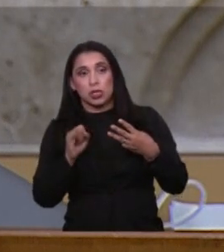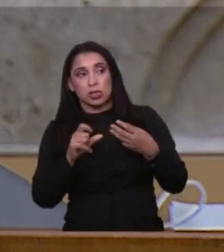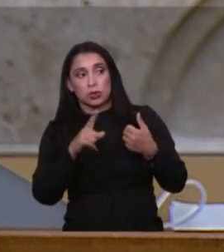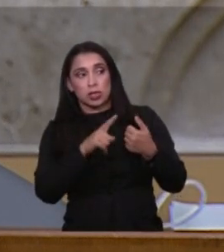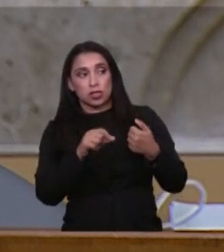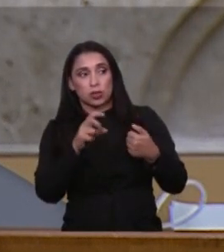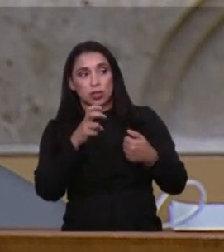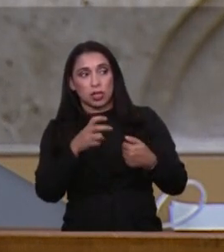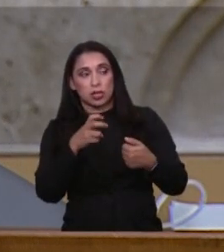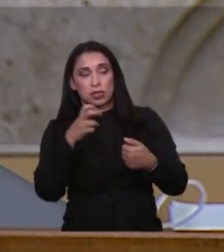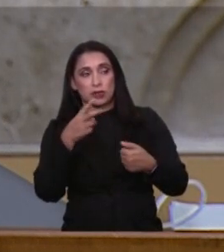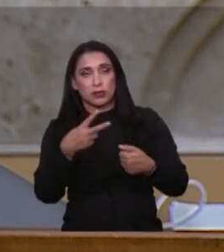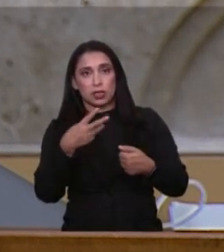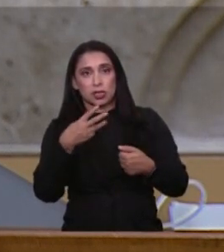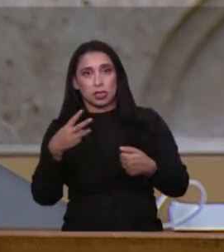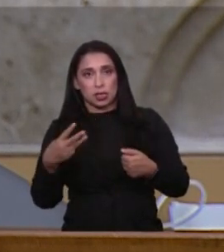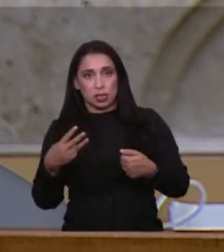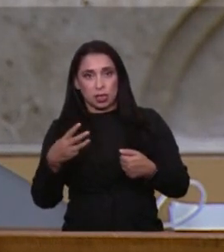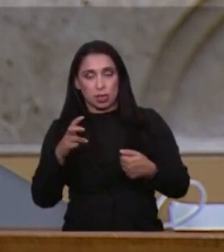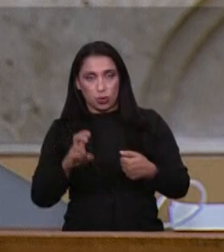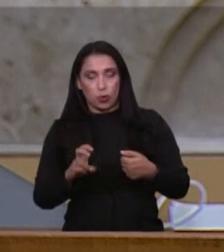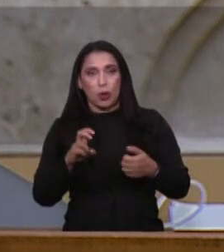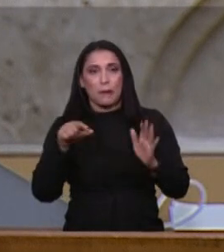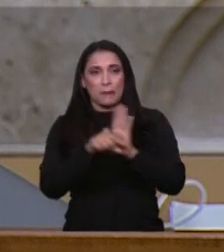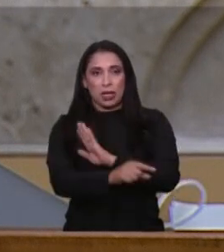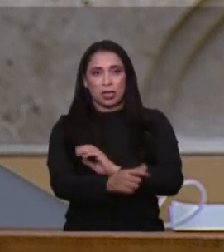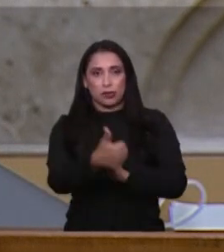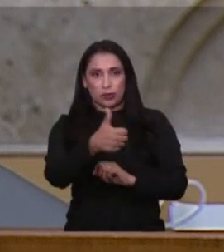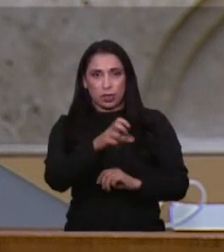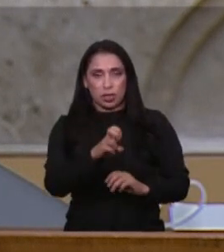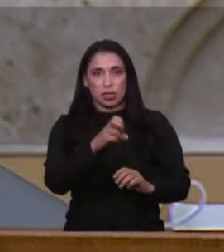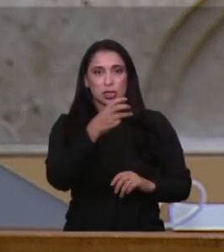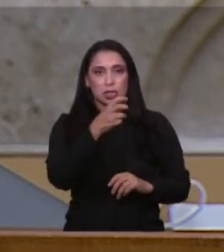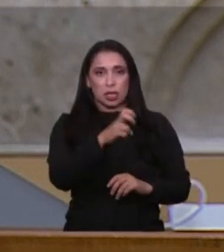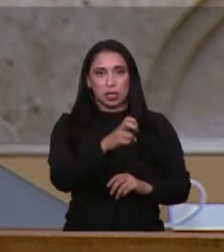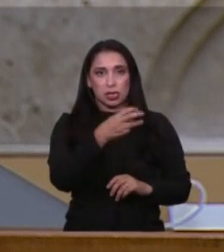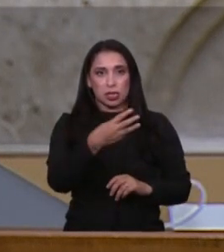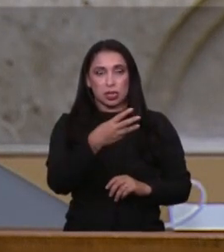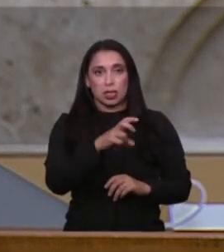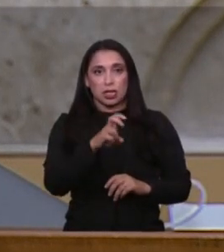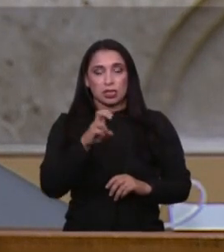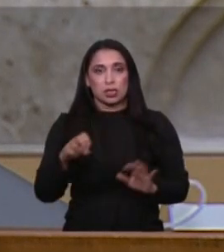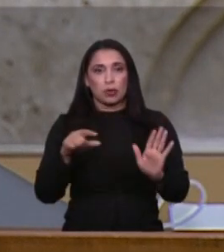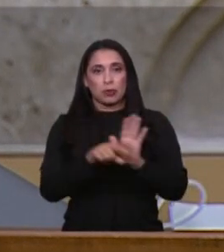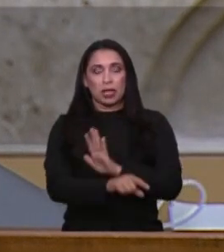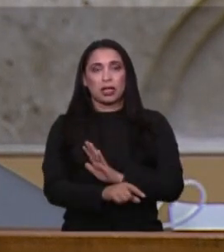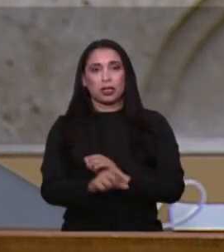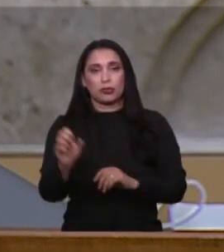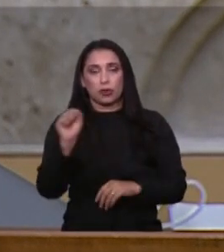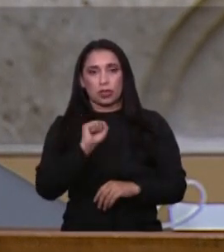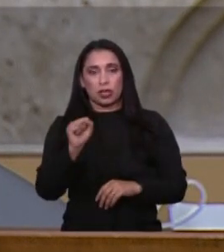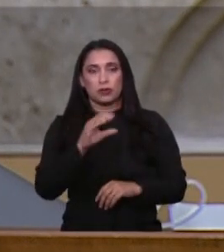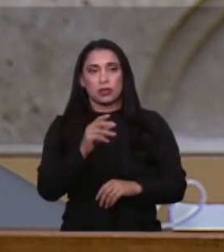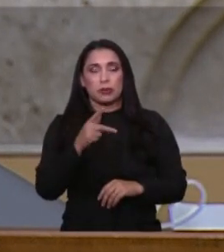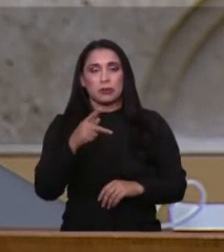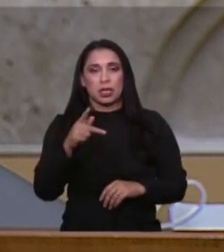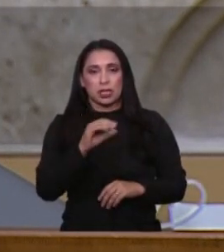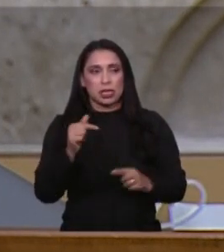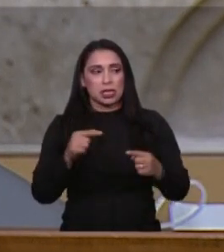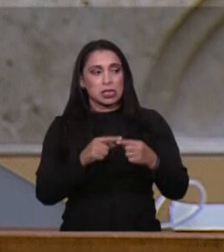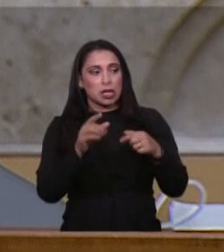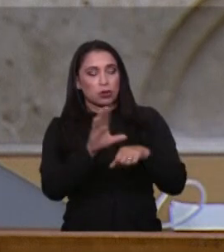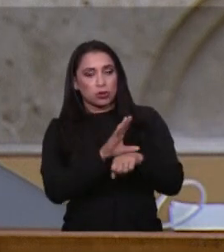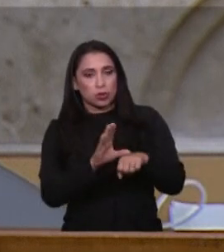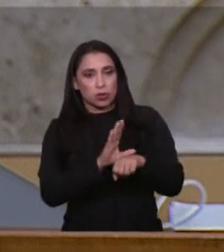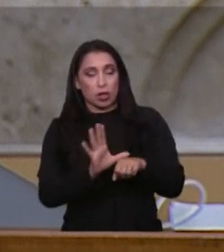artigos 525, parágrafo 15, e 535, parágrafo 8º do CPC, que admitem